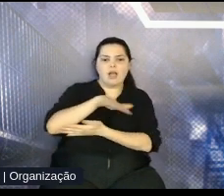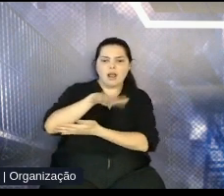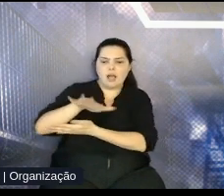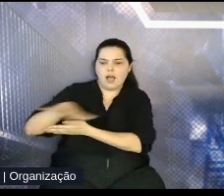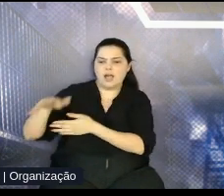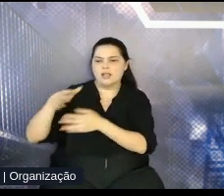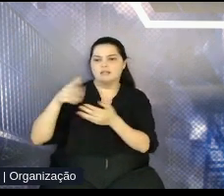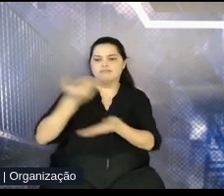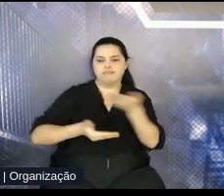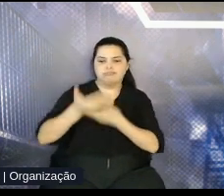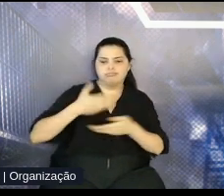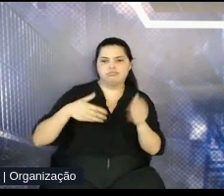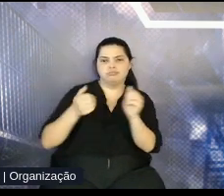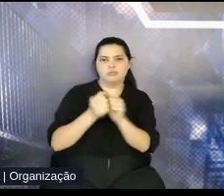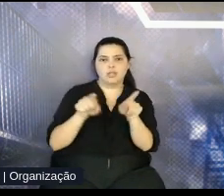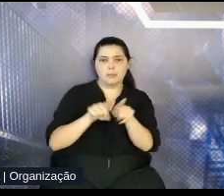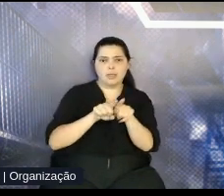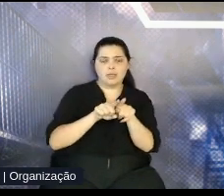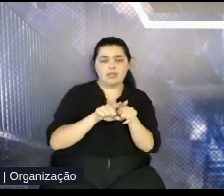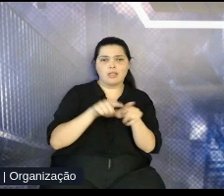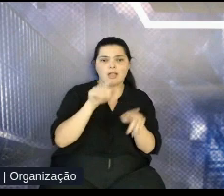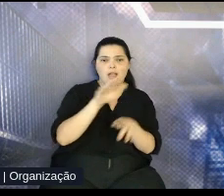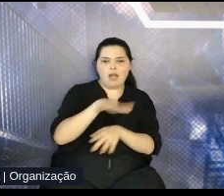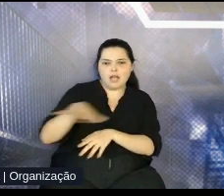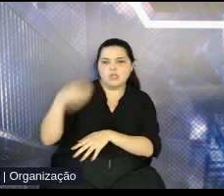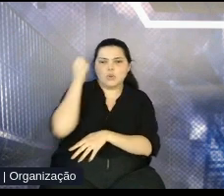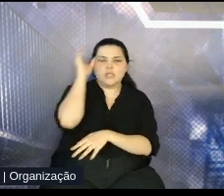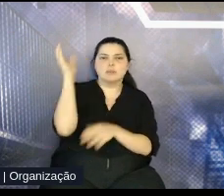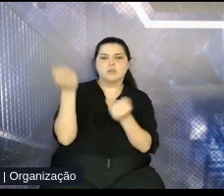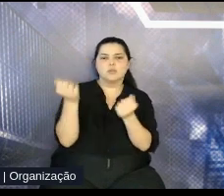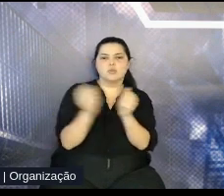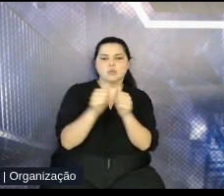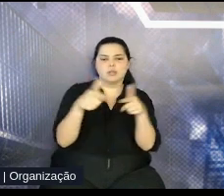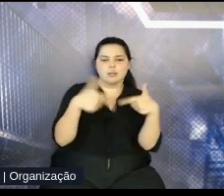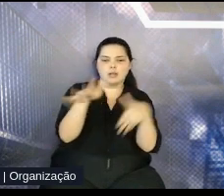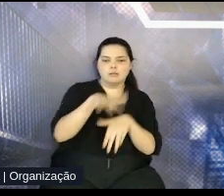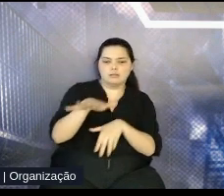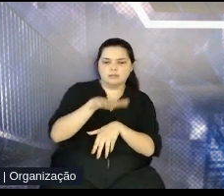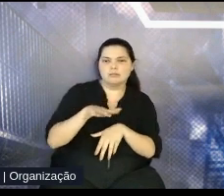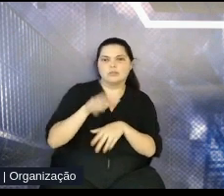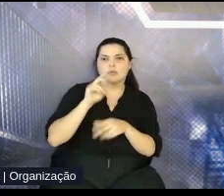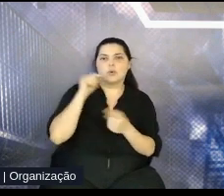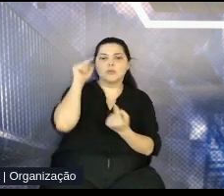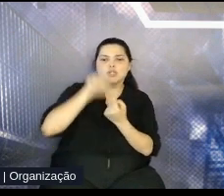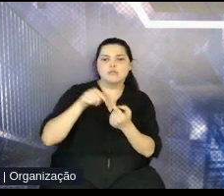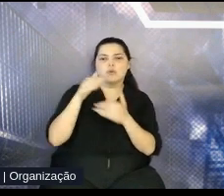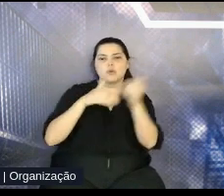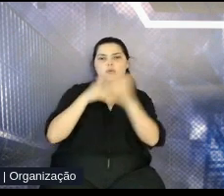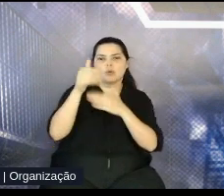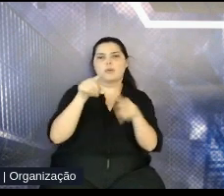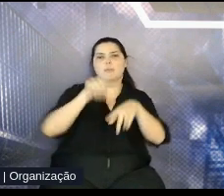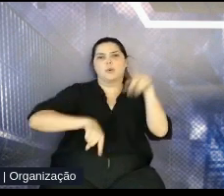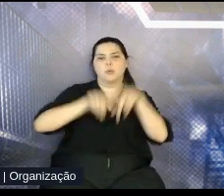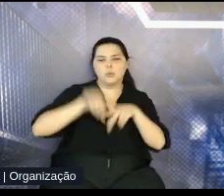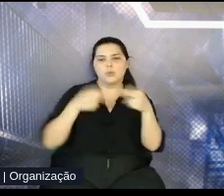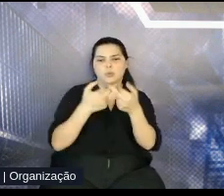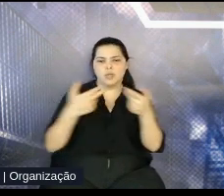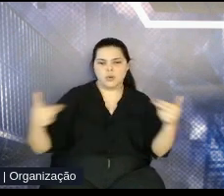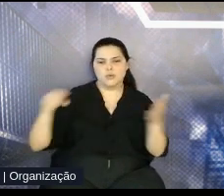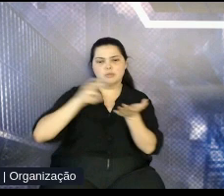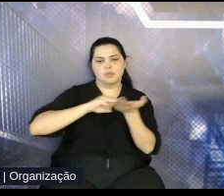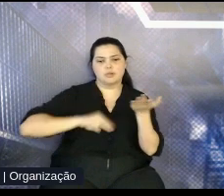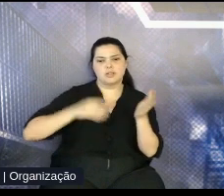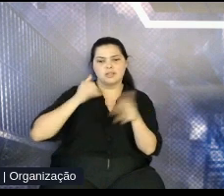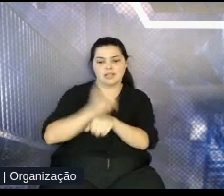vários aspectos de outras áreas de conhecimento, que visa a gente estar construindo produtos, recursos, metodologias,